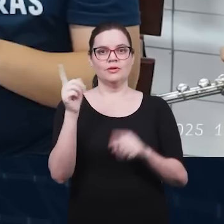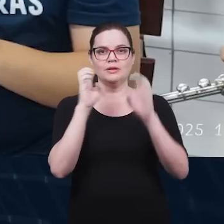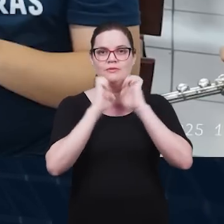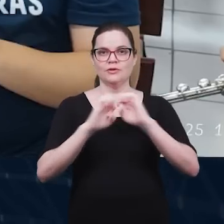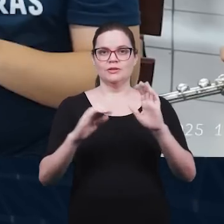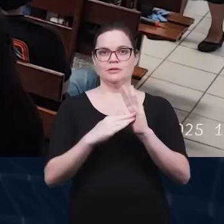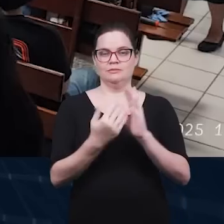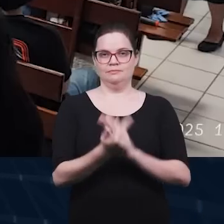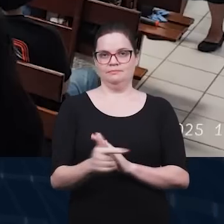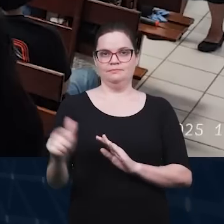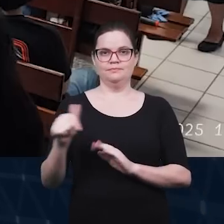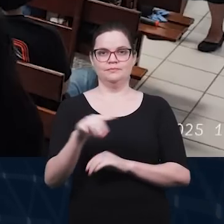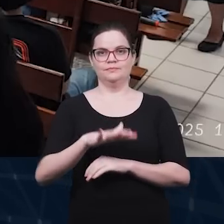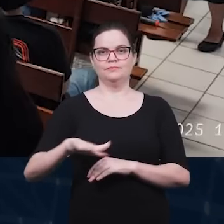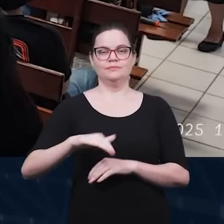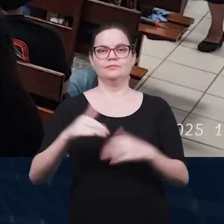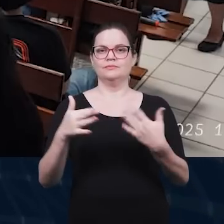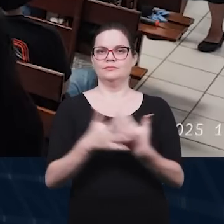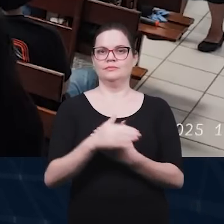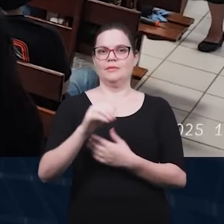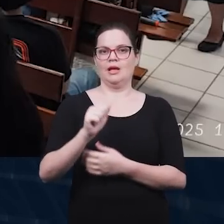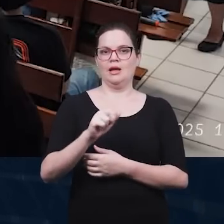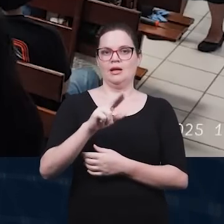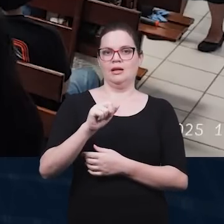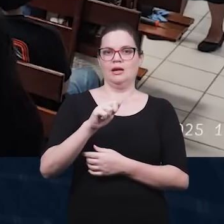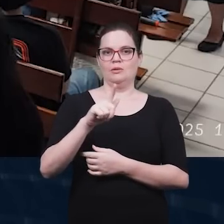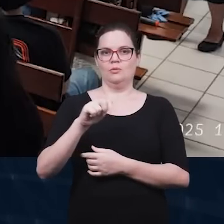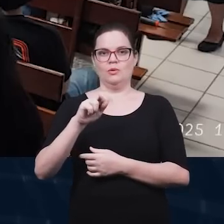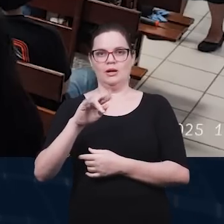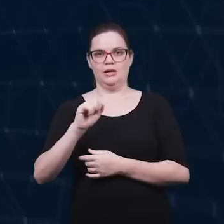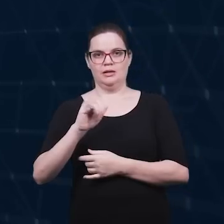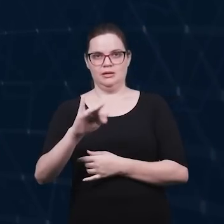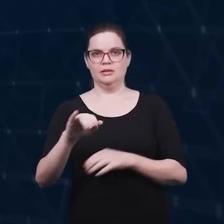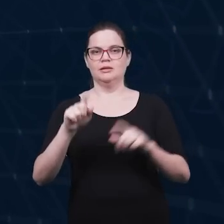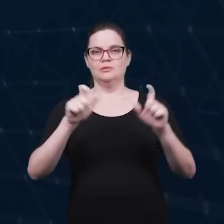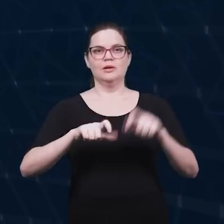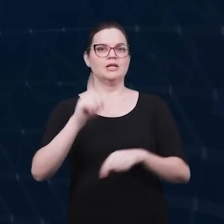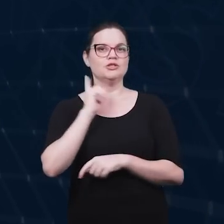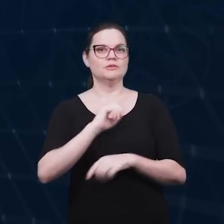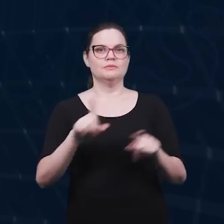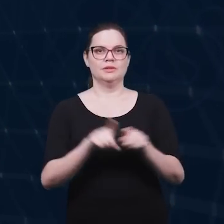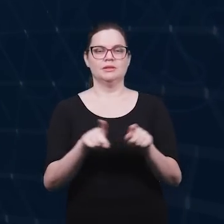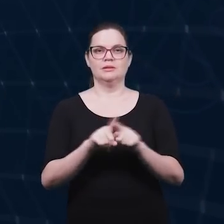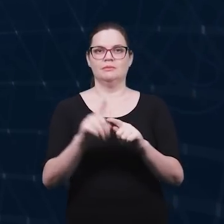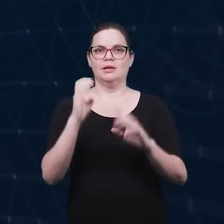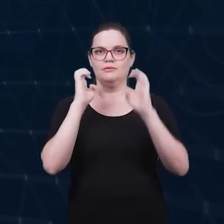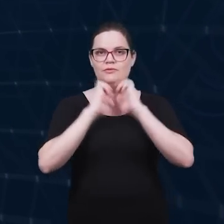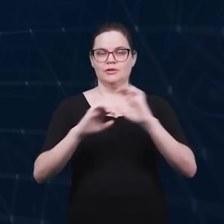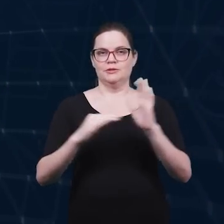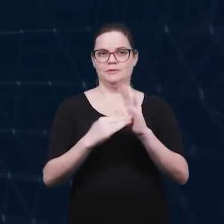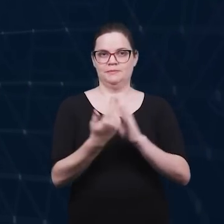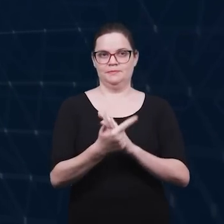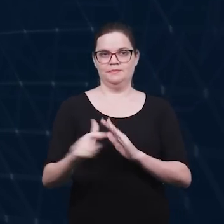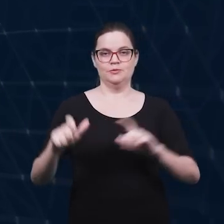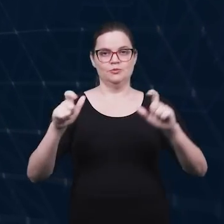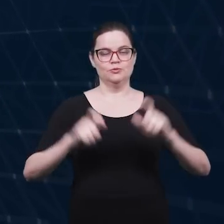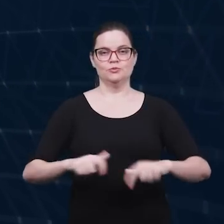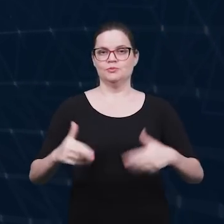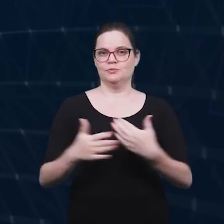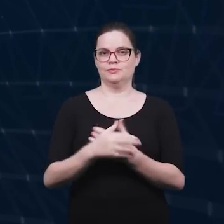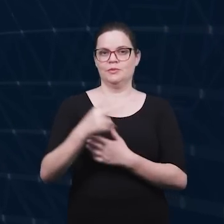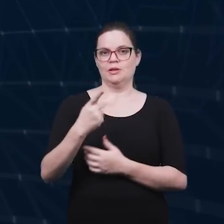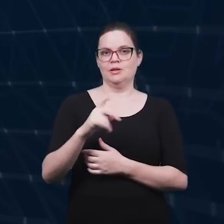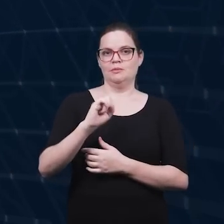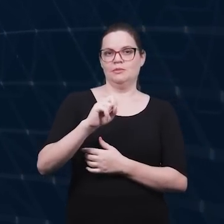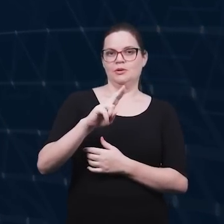Sem Fronteiras da cidade de Araguari, em Minas Gerais. Agora o Evangelho Sem Fronteiras vem da cidade de